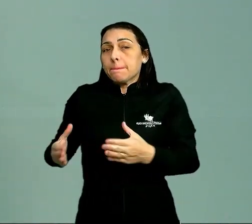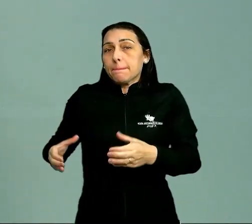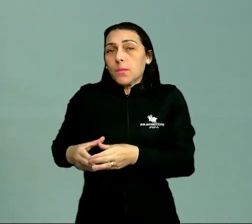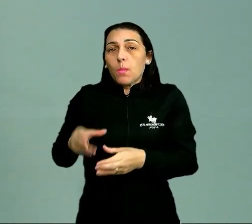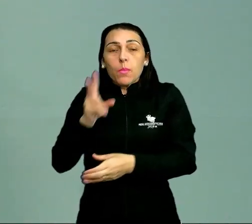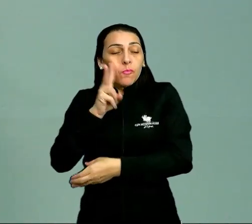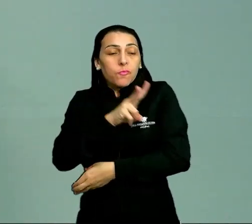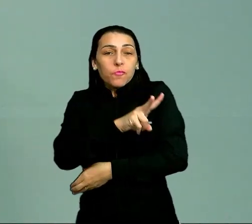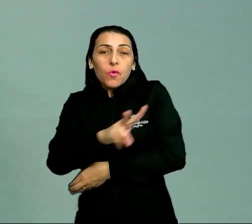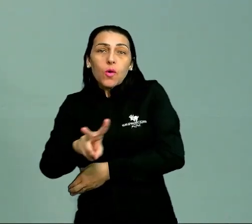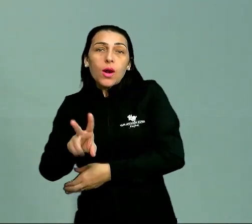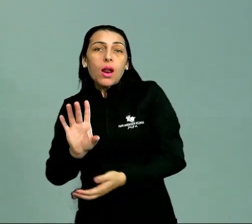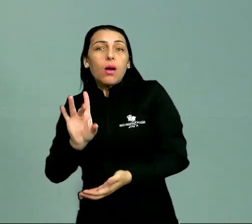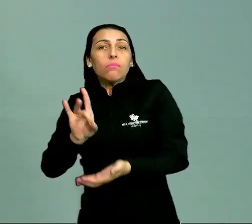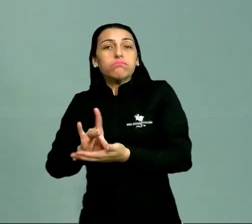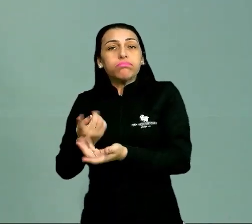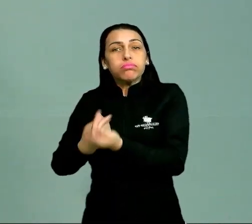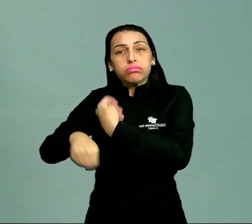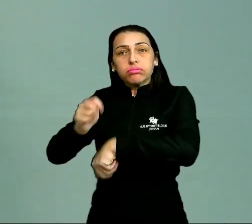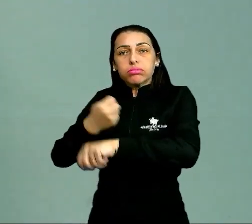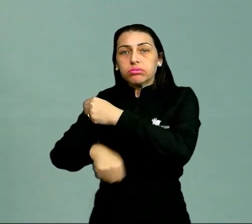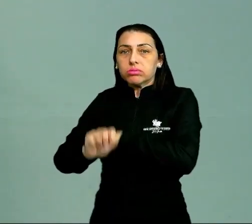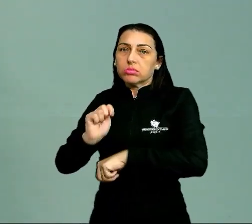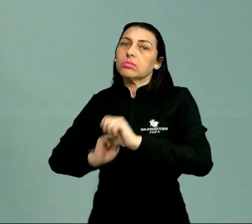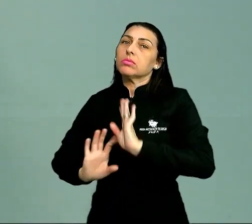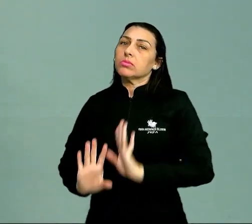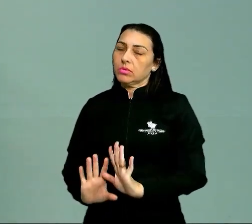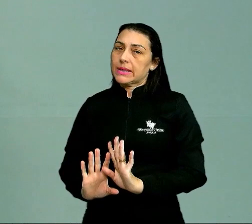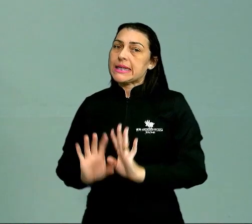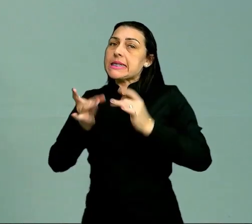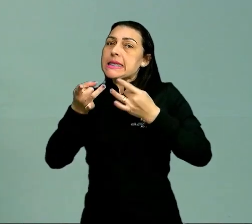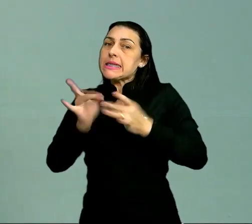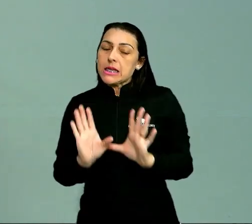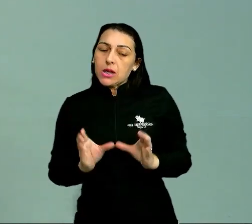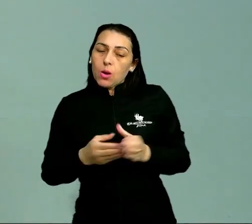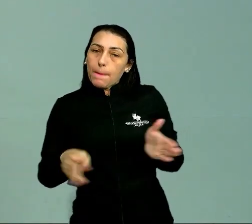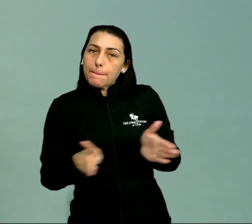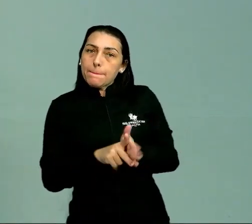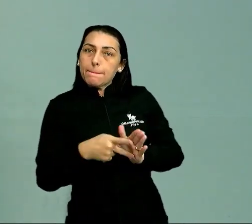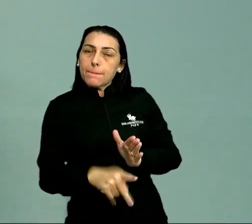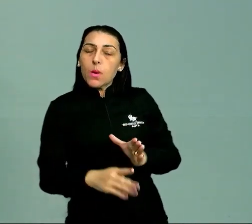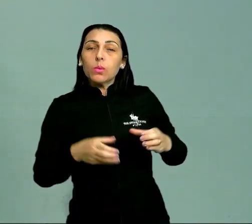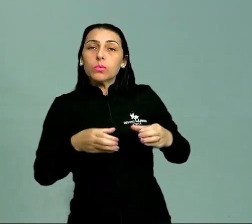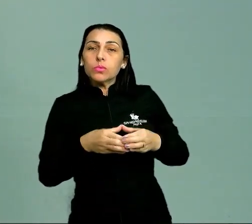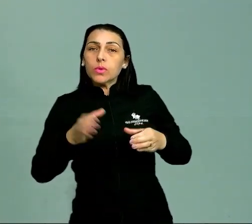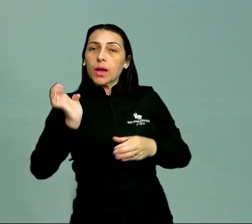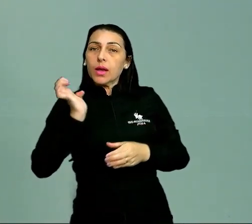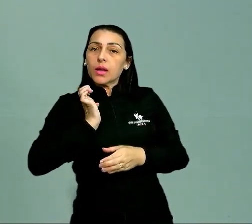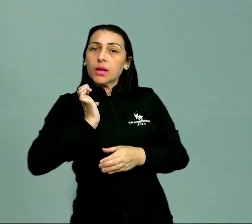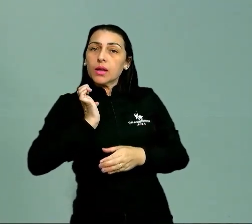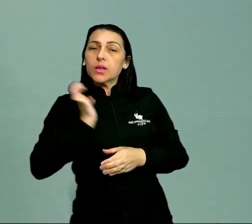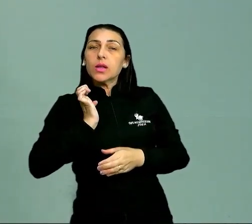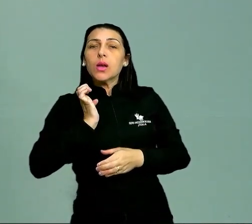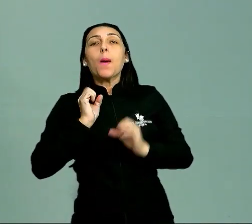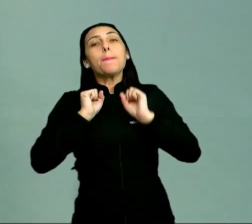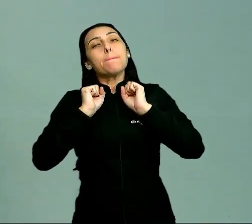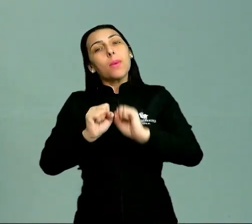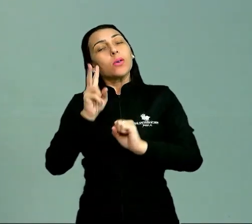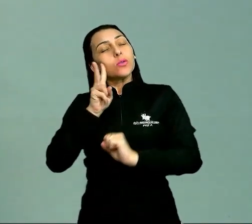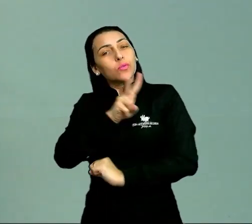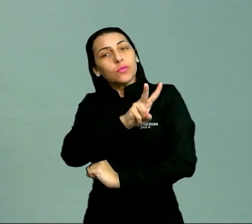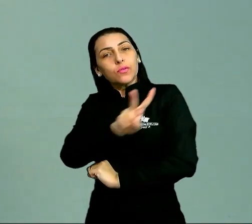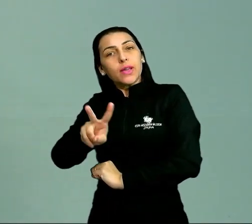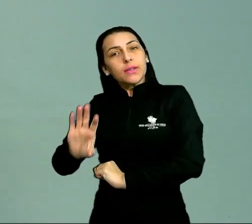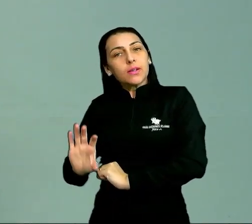vou olhar a realidade econômica de um jeito. Se eu estou na classe alta ou na classe abastada, eu posso ver